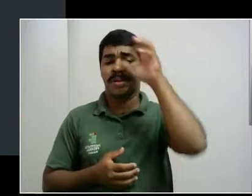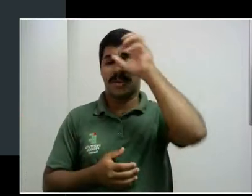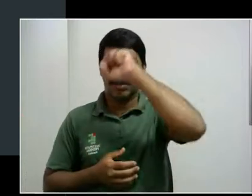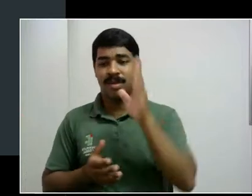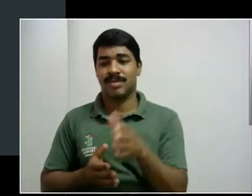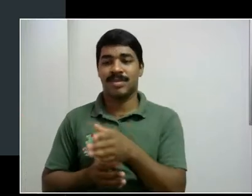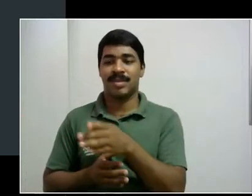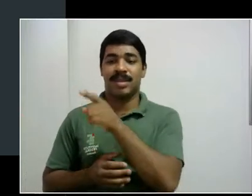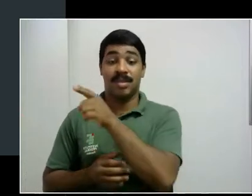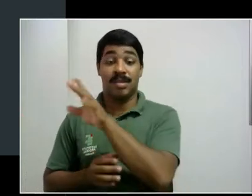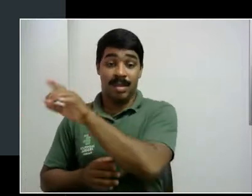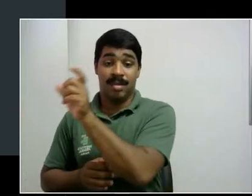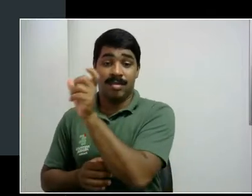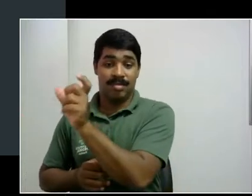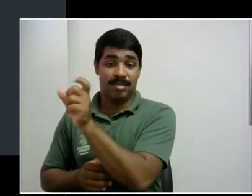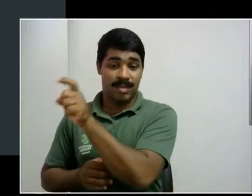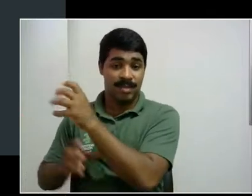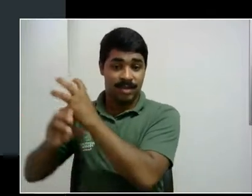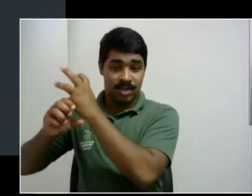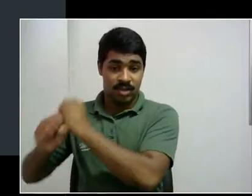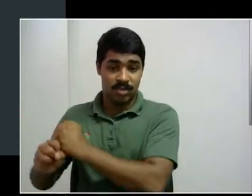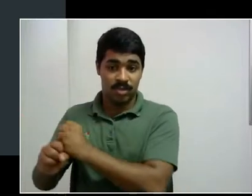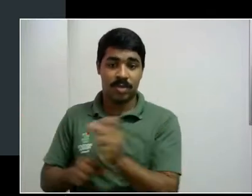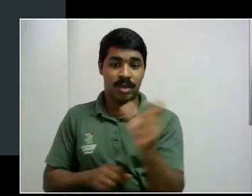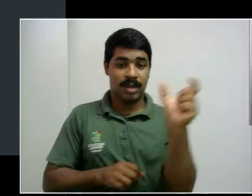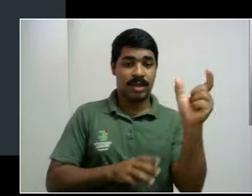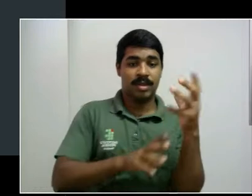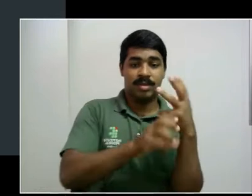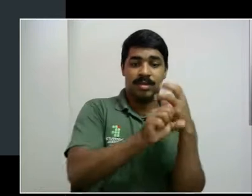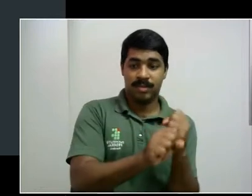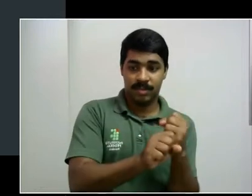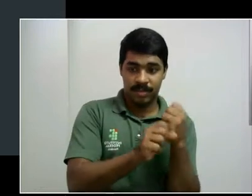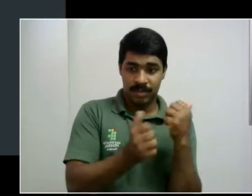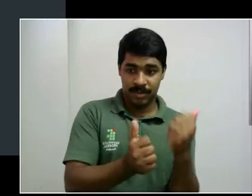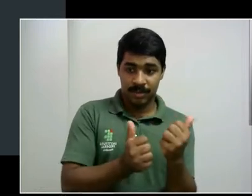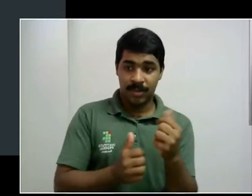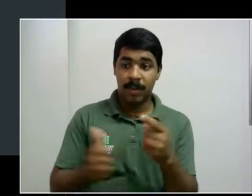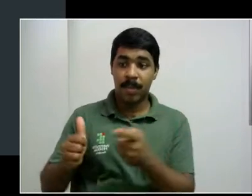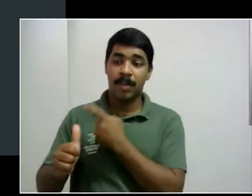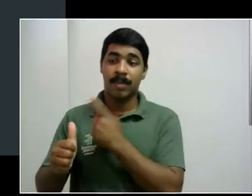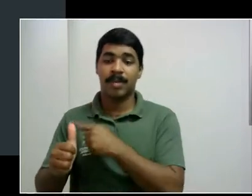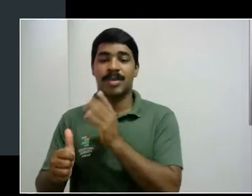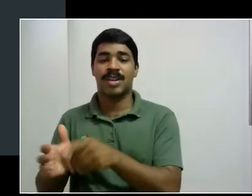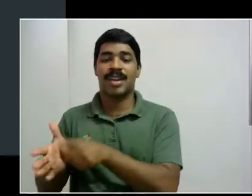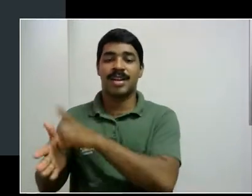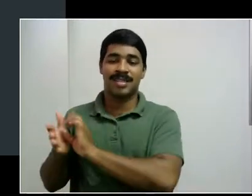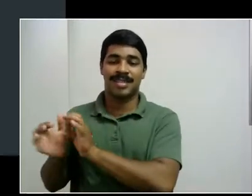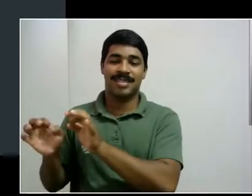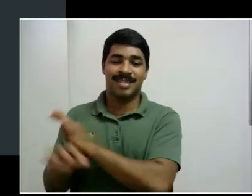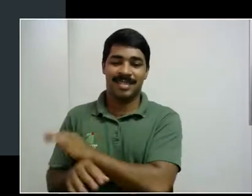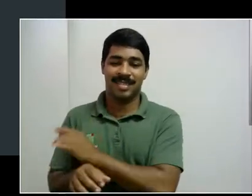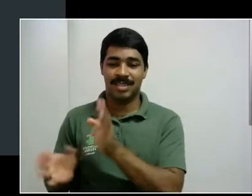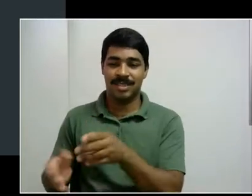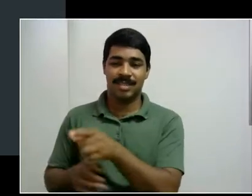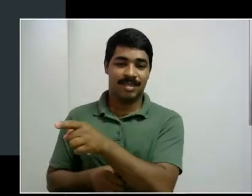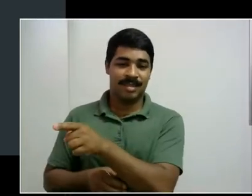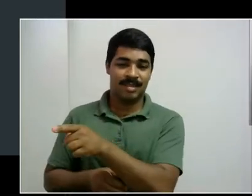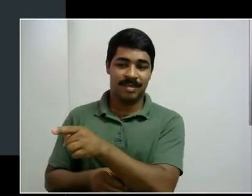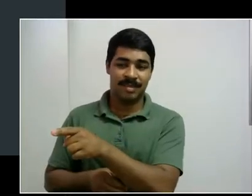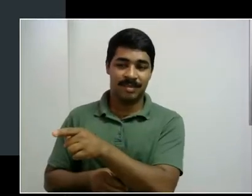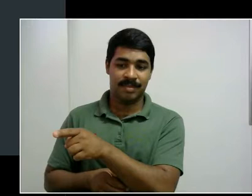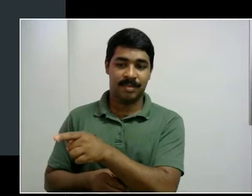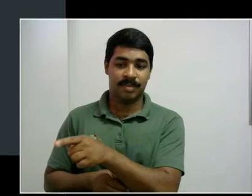ó. Tá? Então vamos lá. Primeiro gráfico a gente já fez, né, que ficou essa coisa aqui, ó. Ele passa no menos 4 no 2,